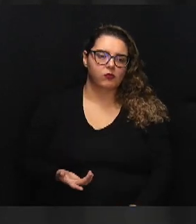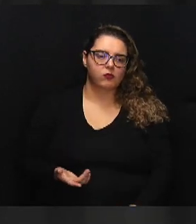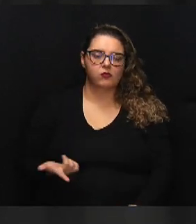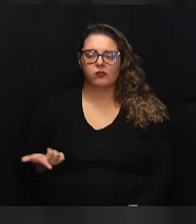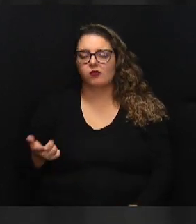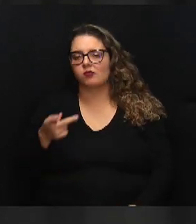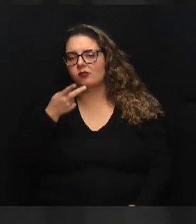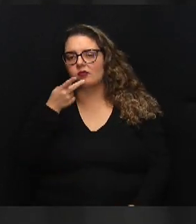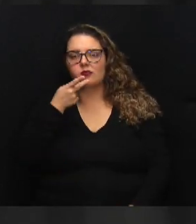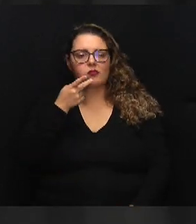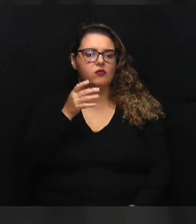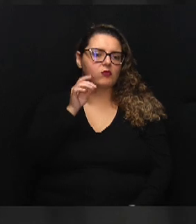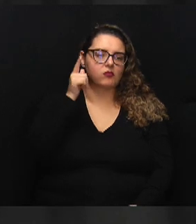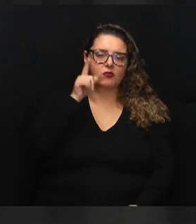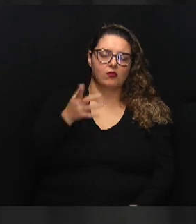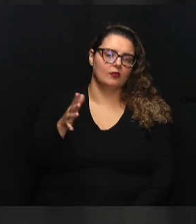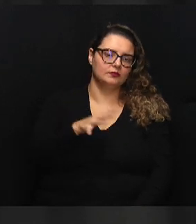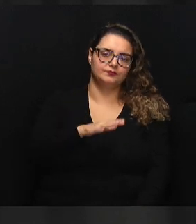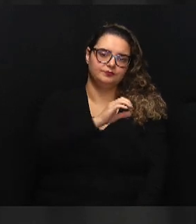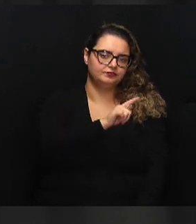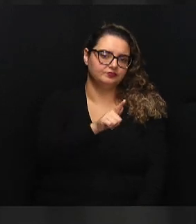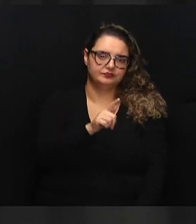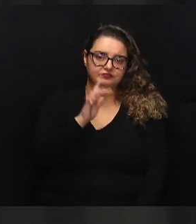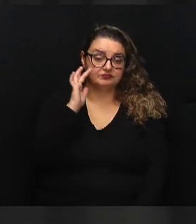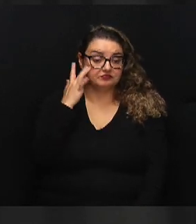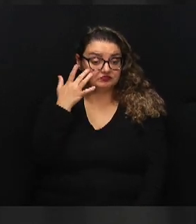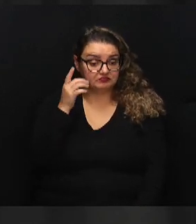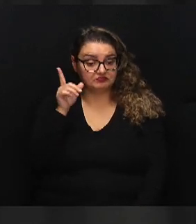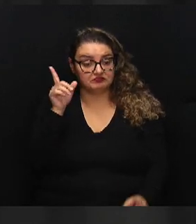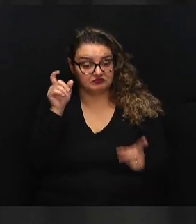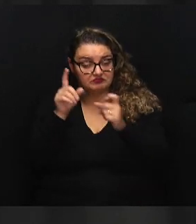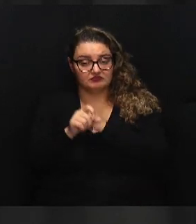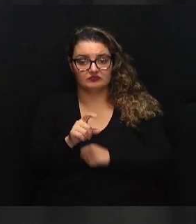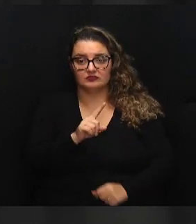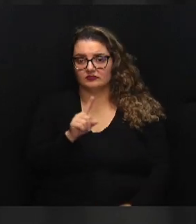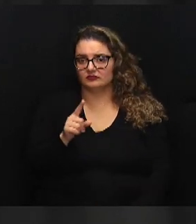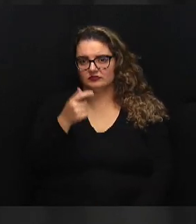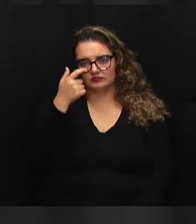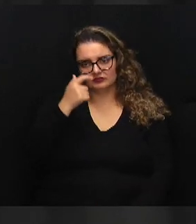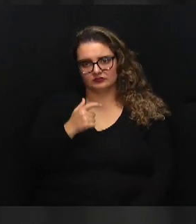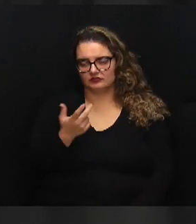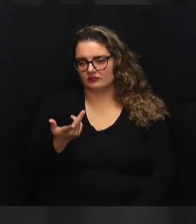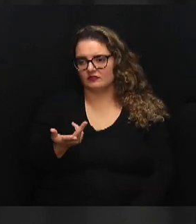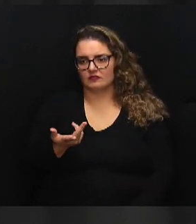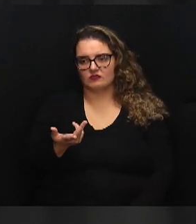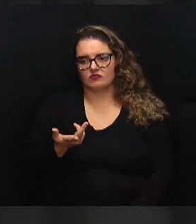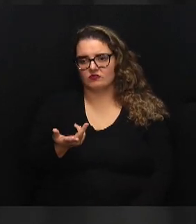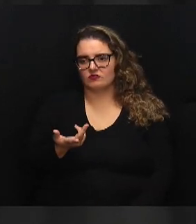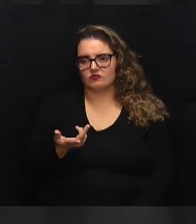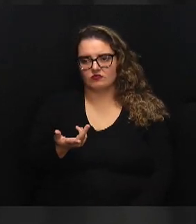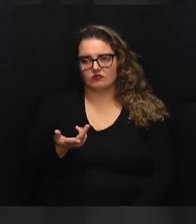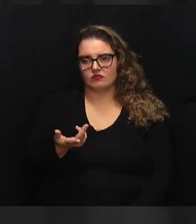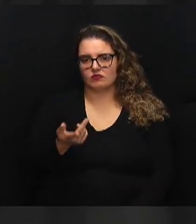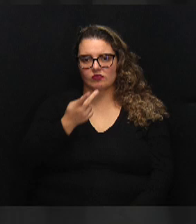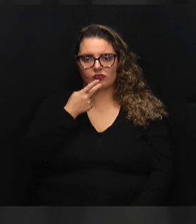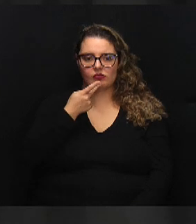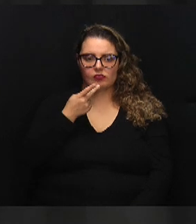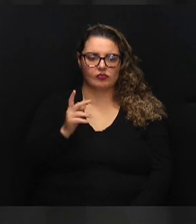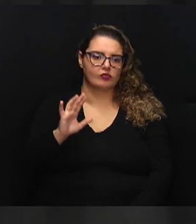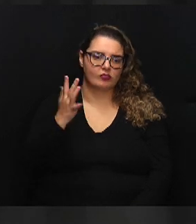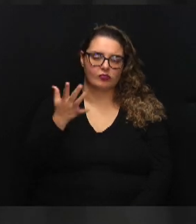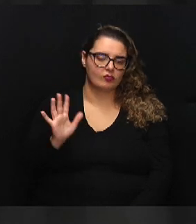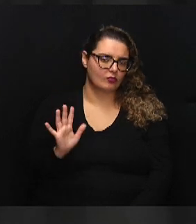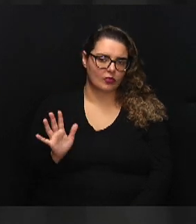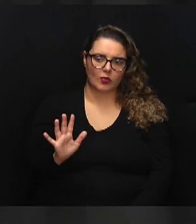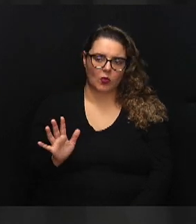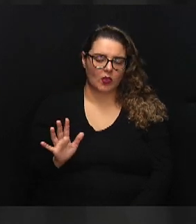pessoal ali da região do Campo Grande, eu acho muito difícil, e não vai ser esse vereador que vai falar que vai sair, porque